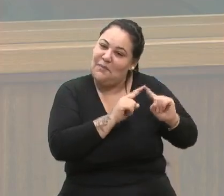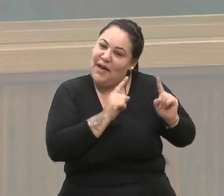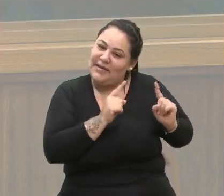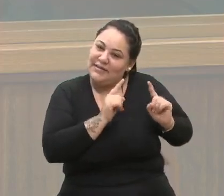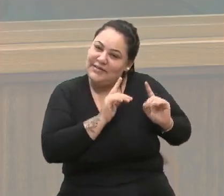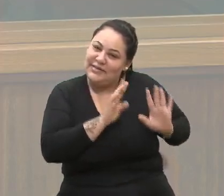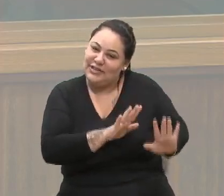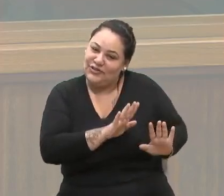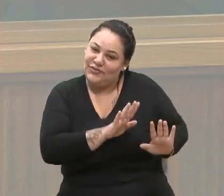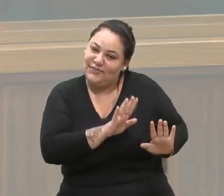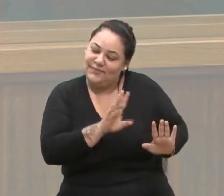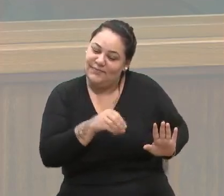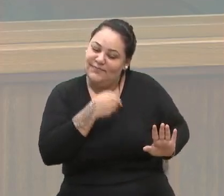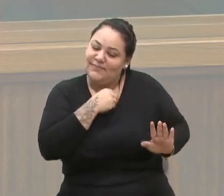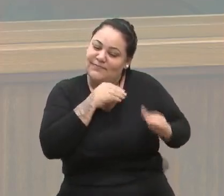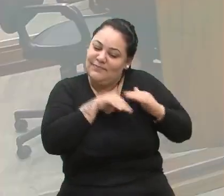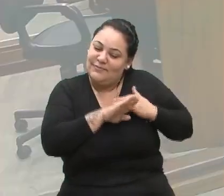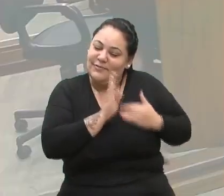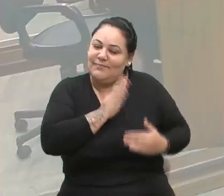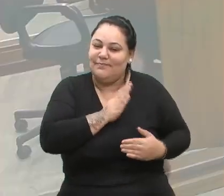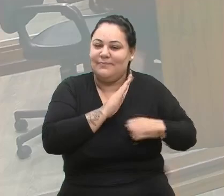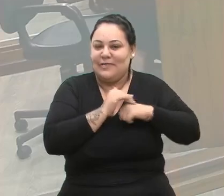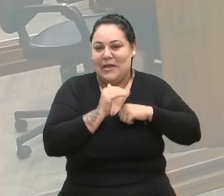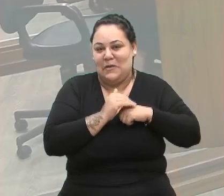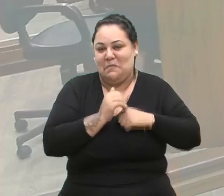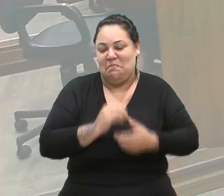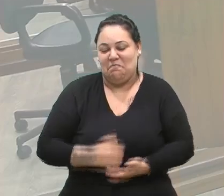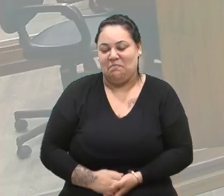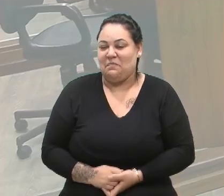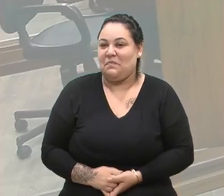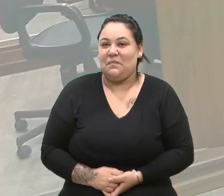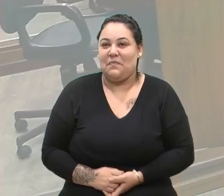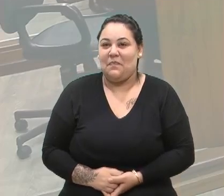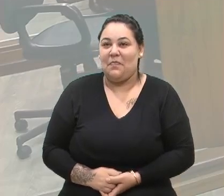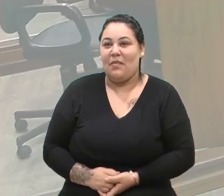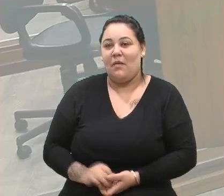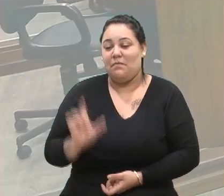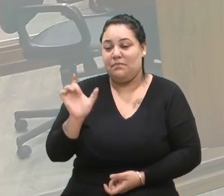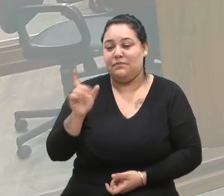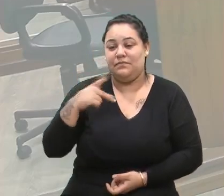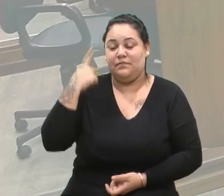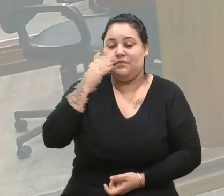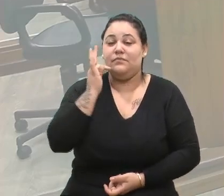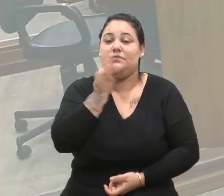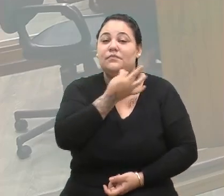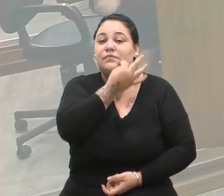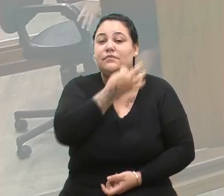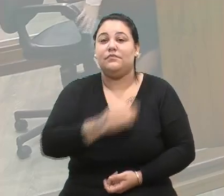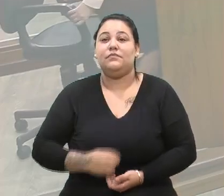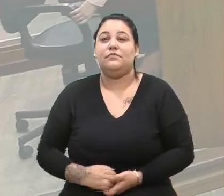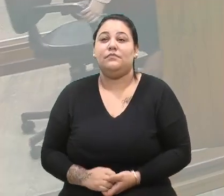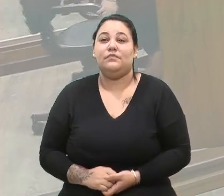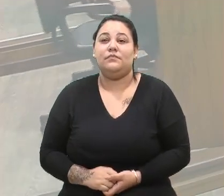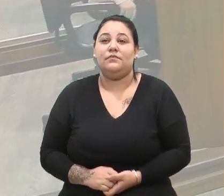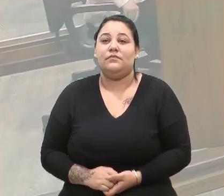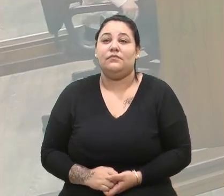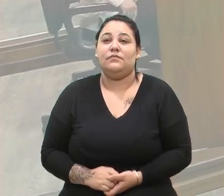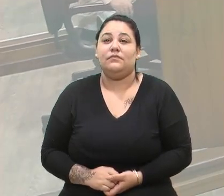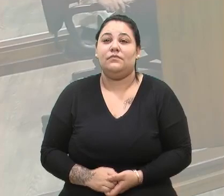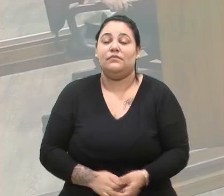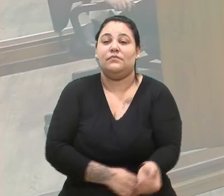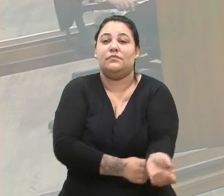nosso coração. Muito obrigada. Com a palavra, a vereadora Tatiane Friso. Obrigada,